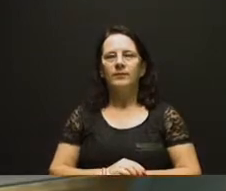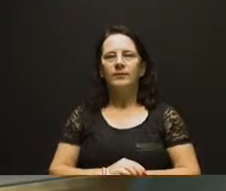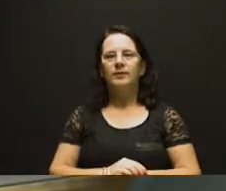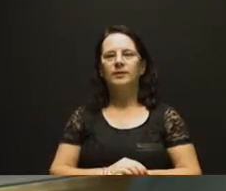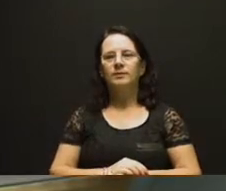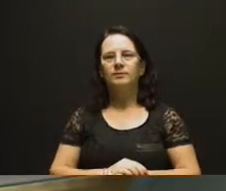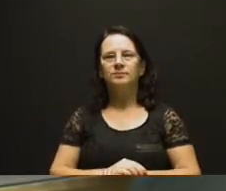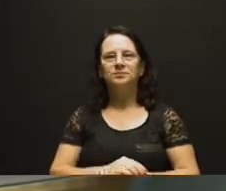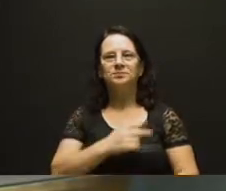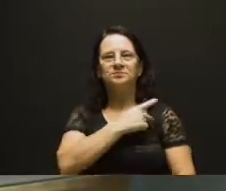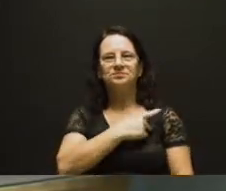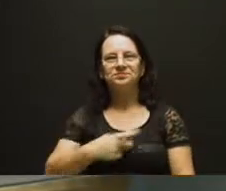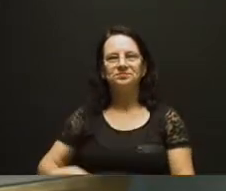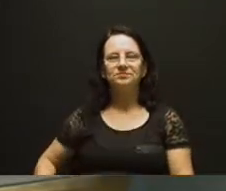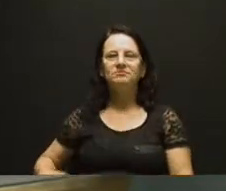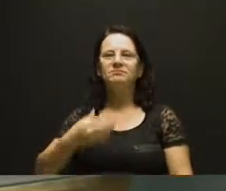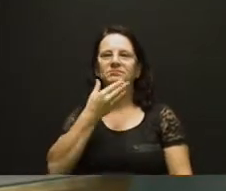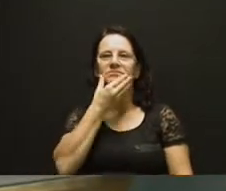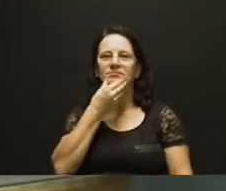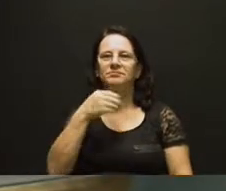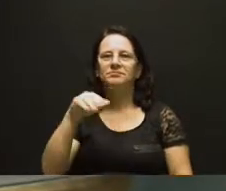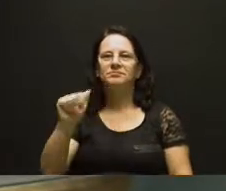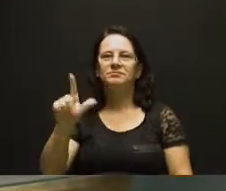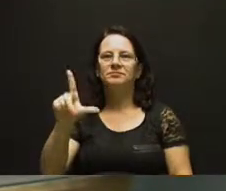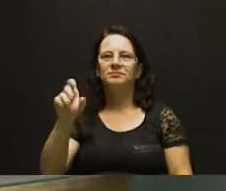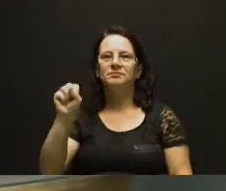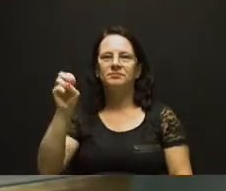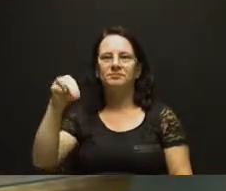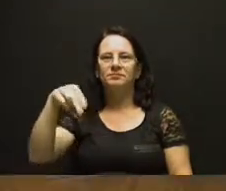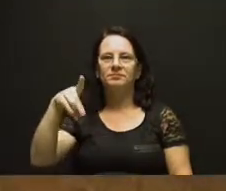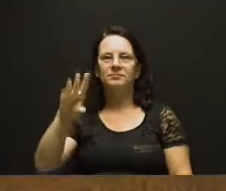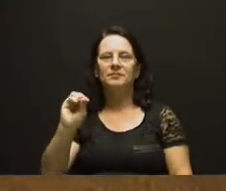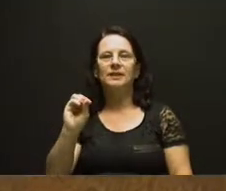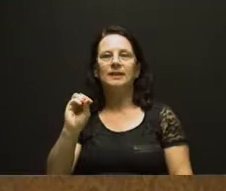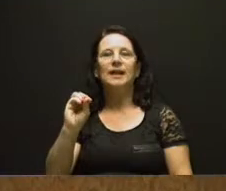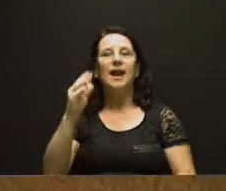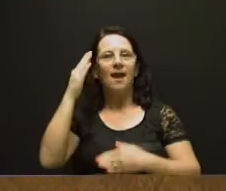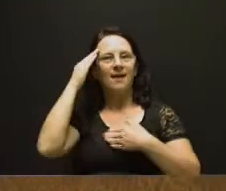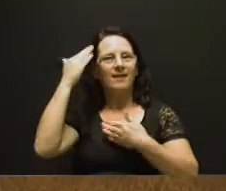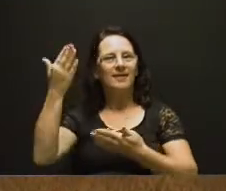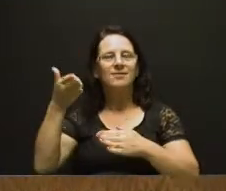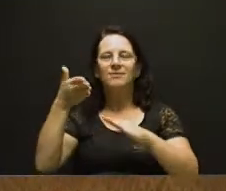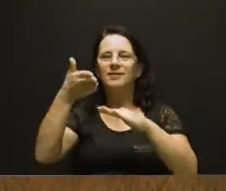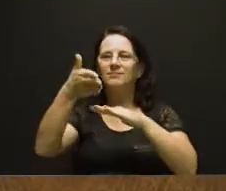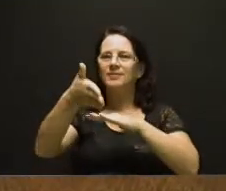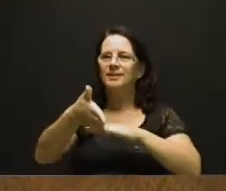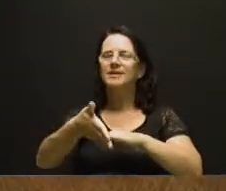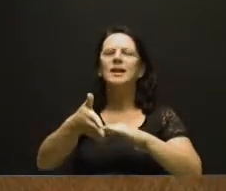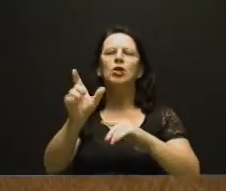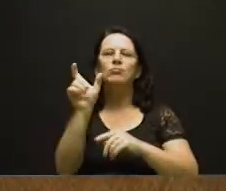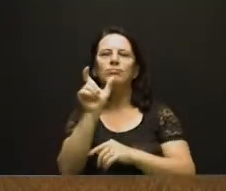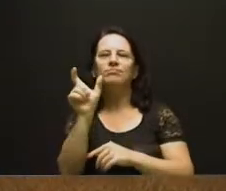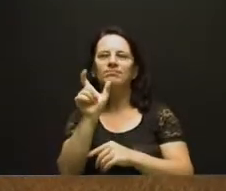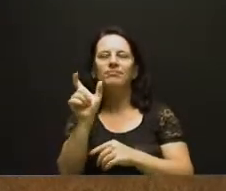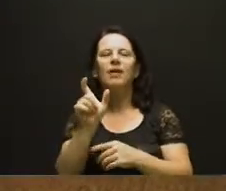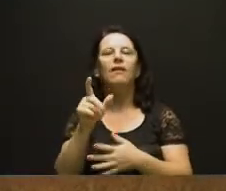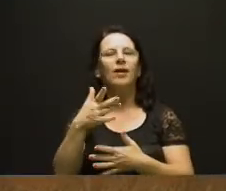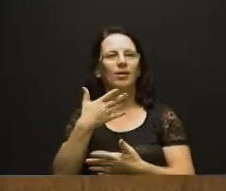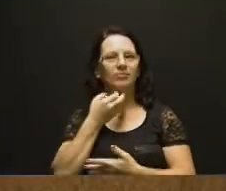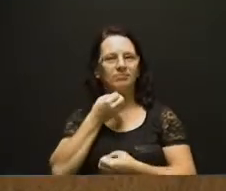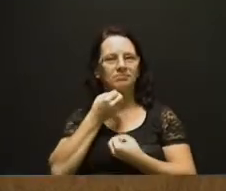presidente alessandro já quero agradecer também a sua participação o brilhantismo na pala nas palavras como